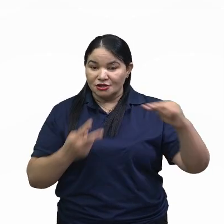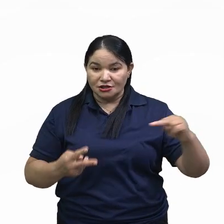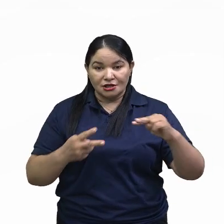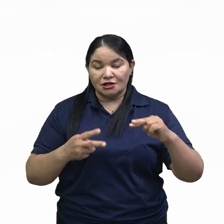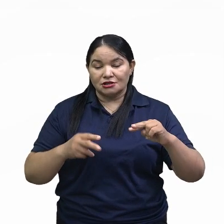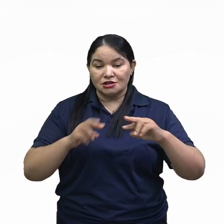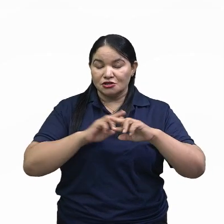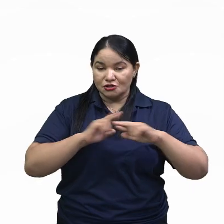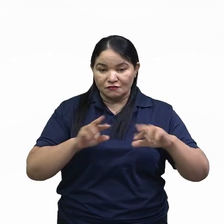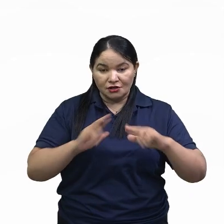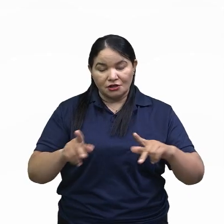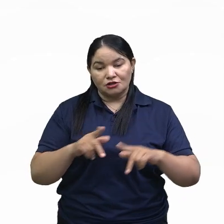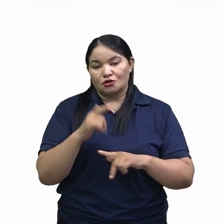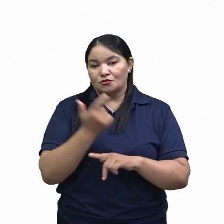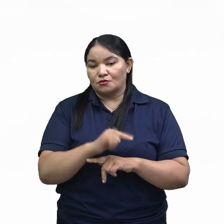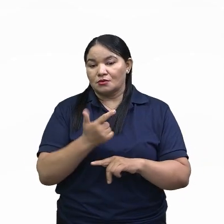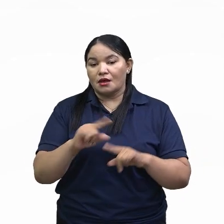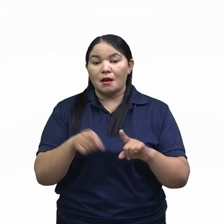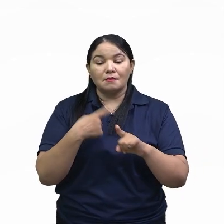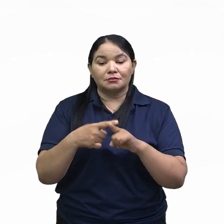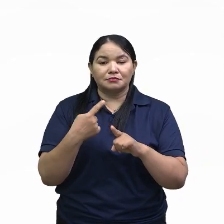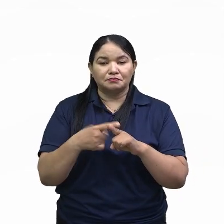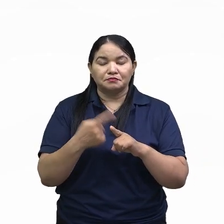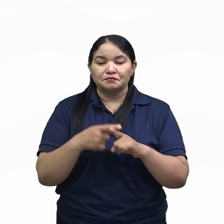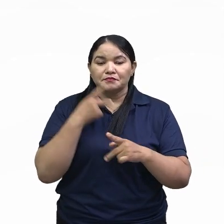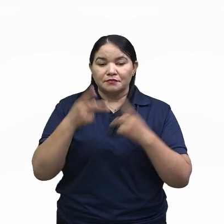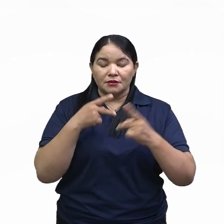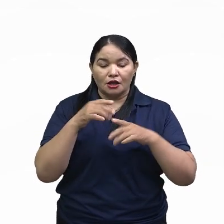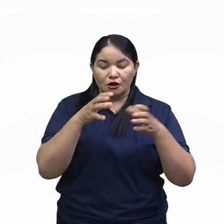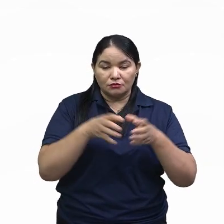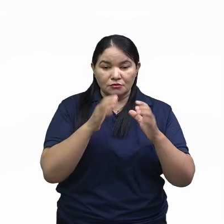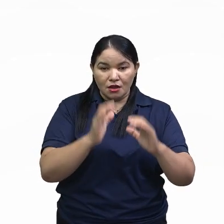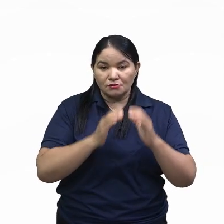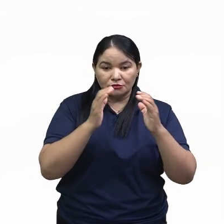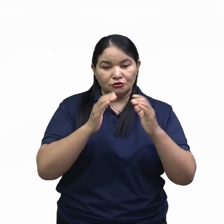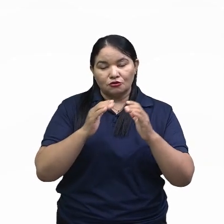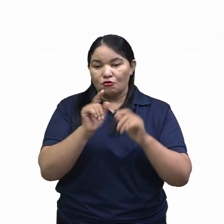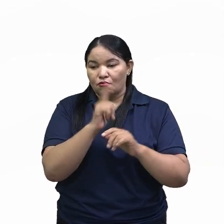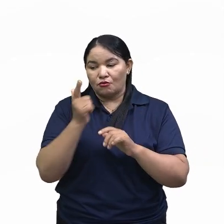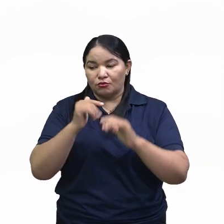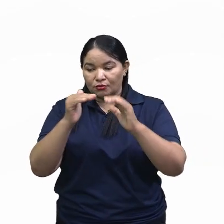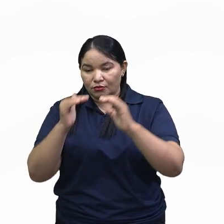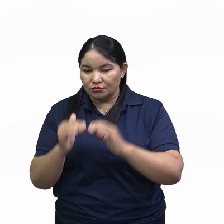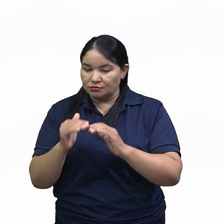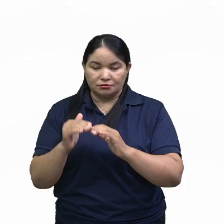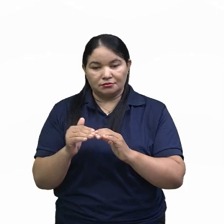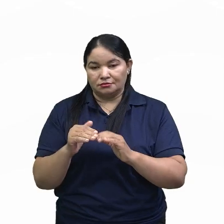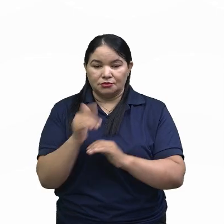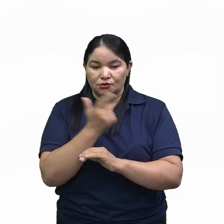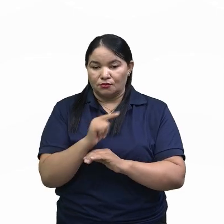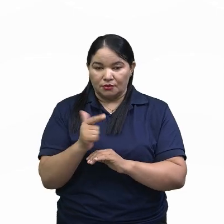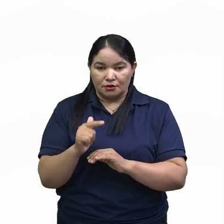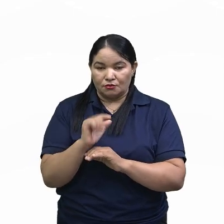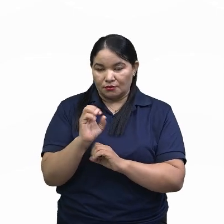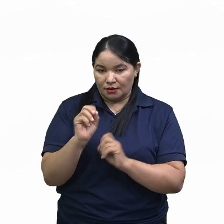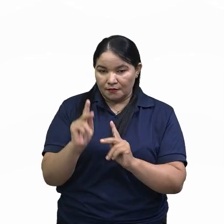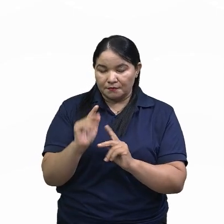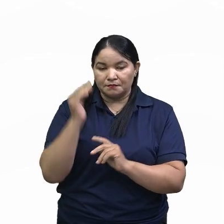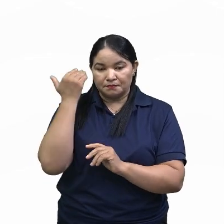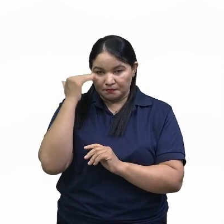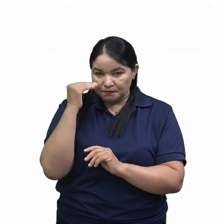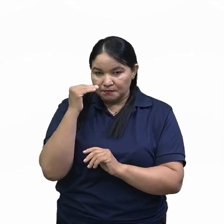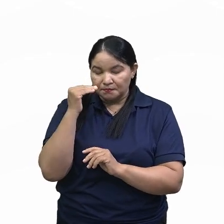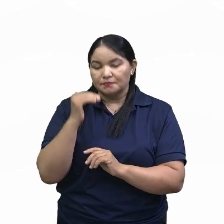significativas para apontar uma distinção de raça entre seres humanos. Entendemos isso, certo? Então,